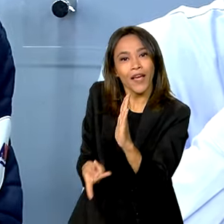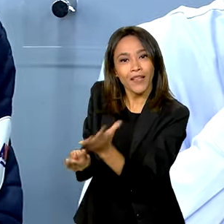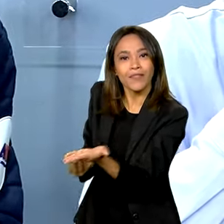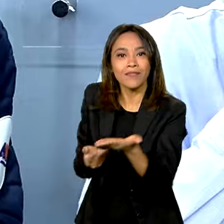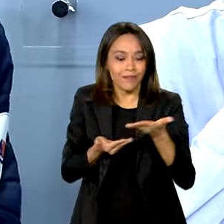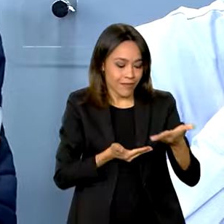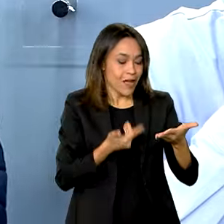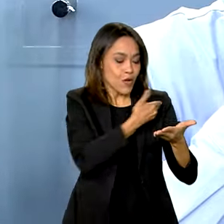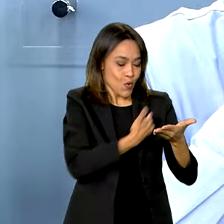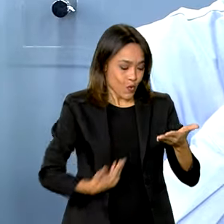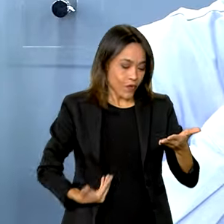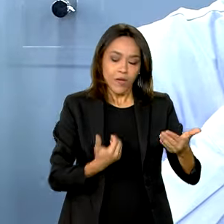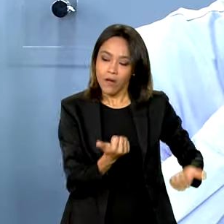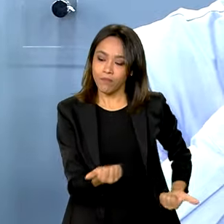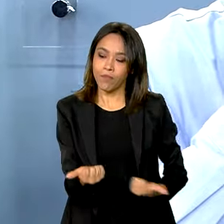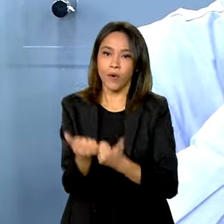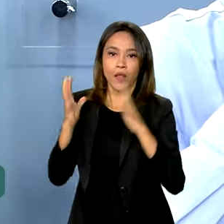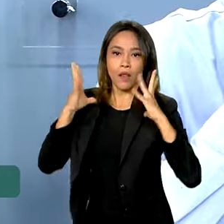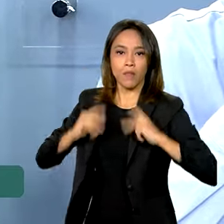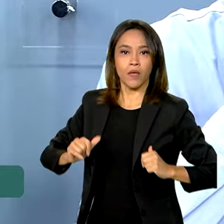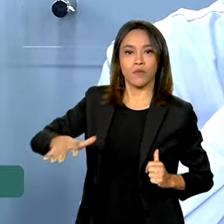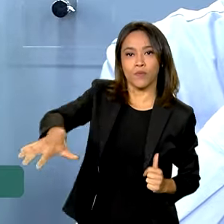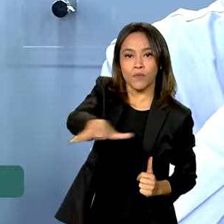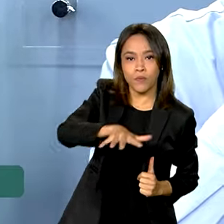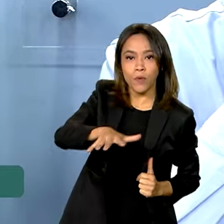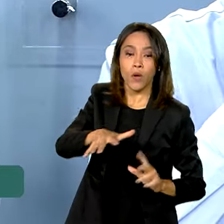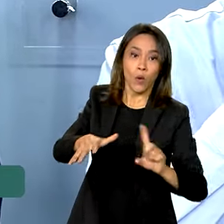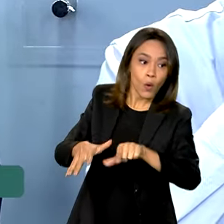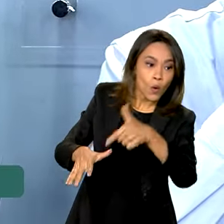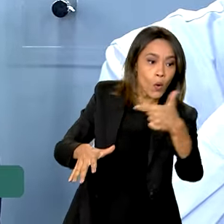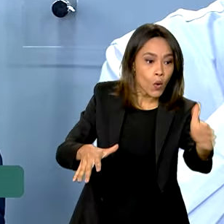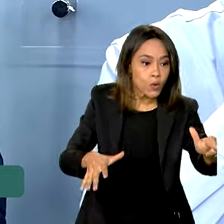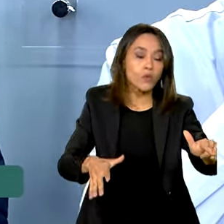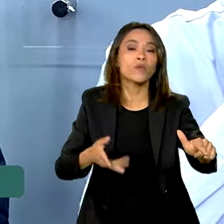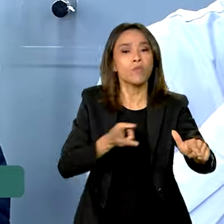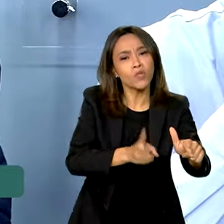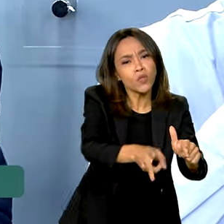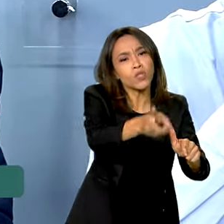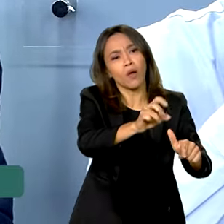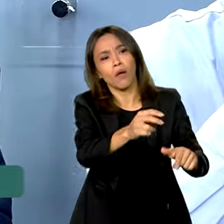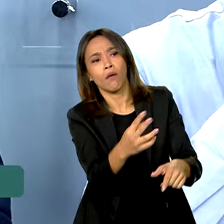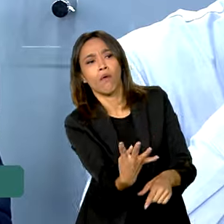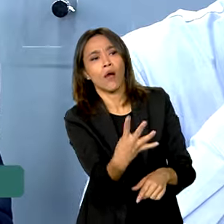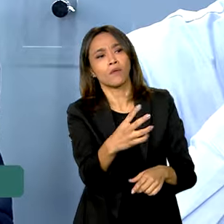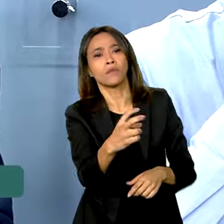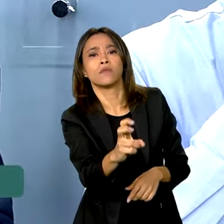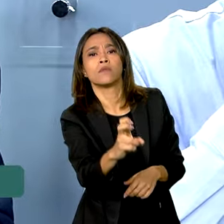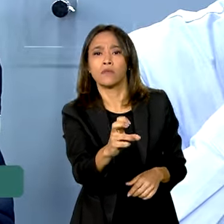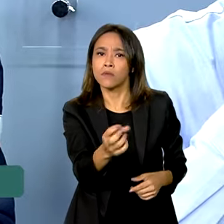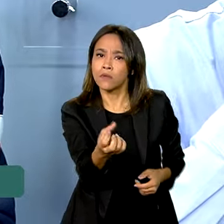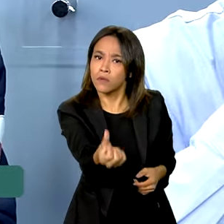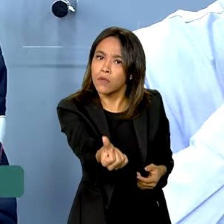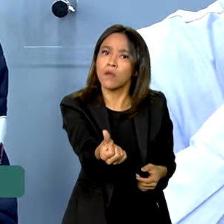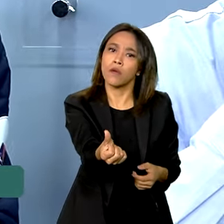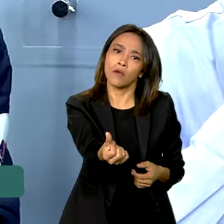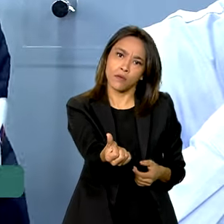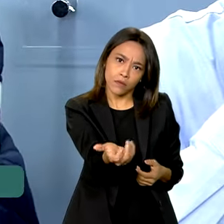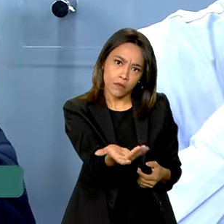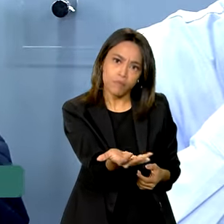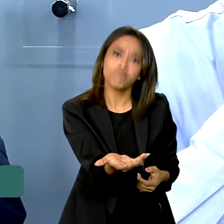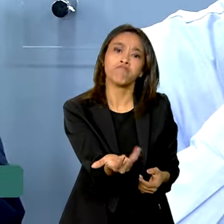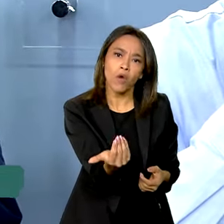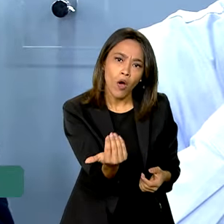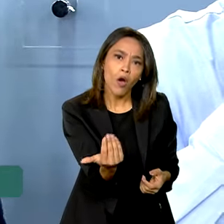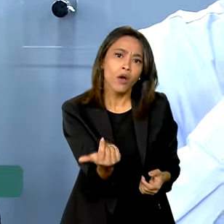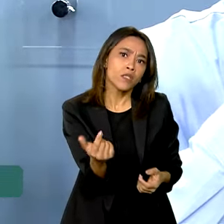bairro. O outro entrou em condições de limpar, vai fazendo. Pode ser 4, 5, 6. E não